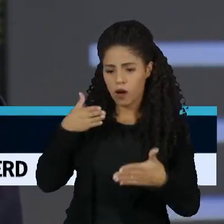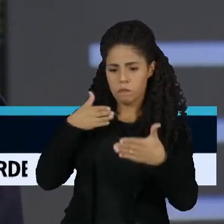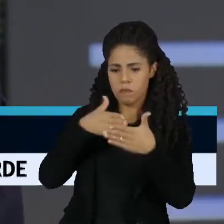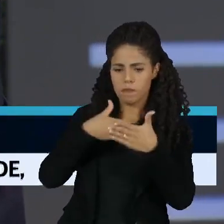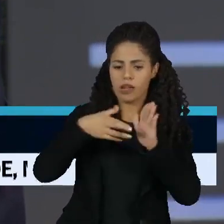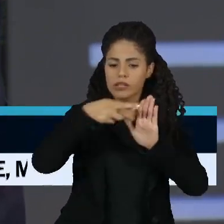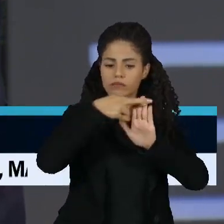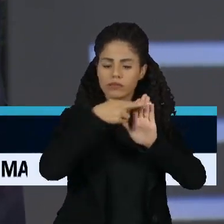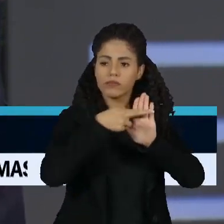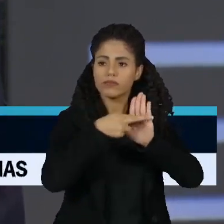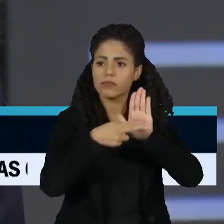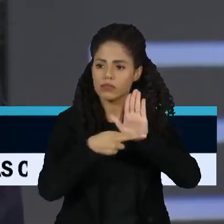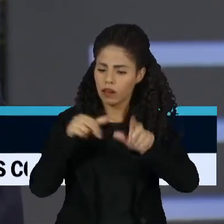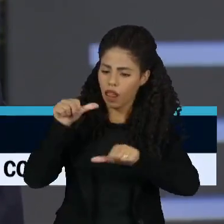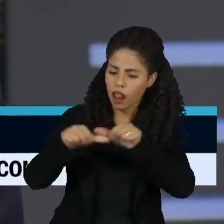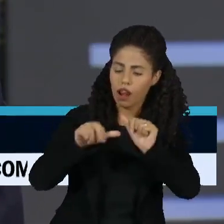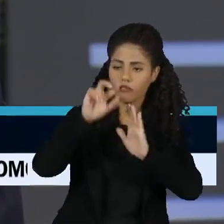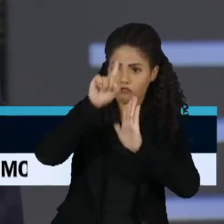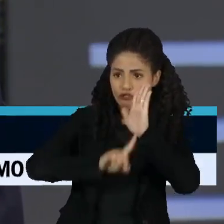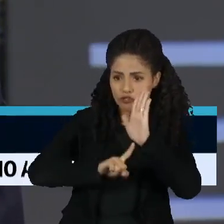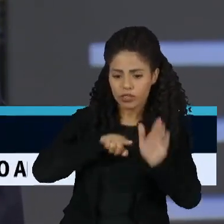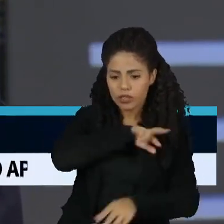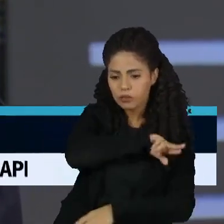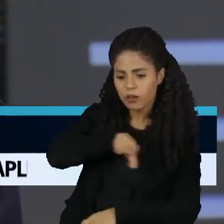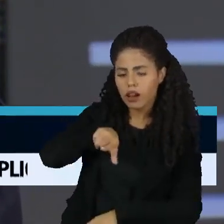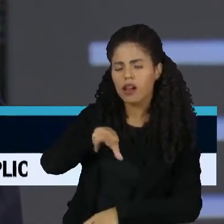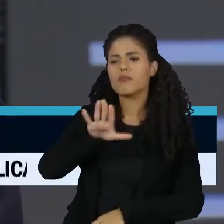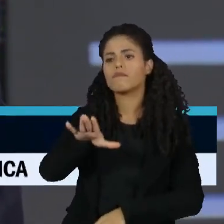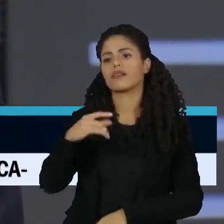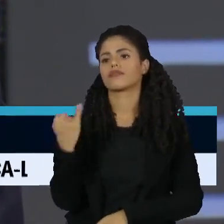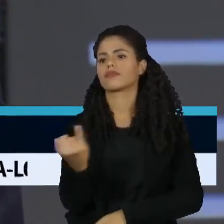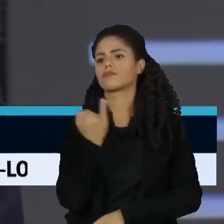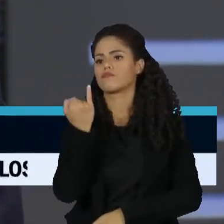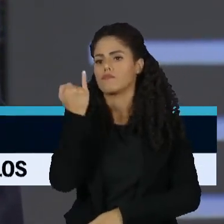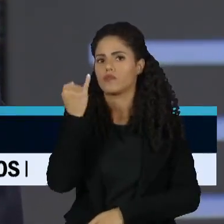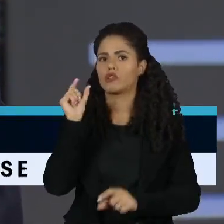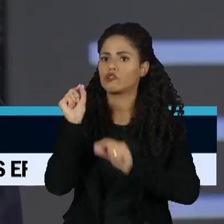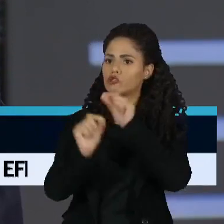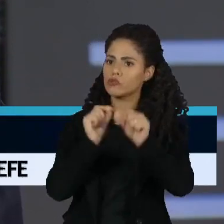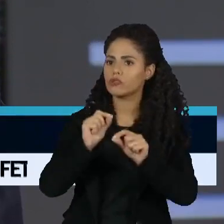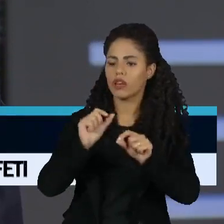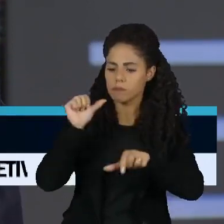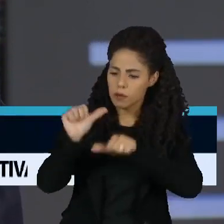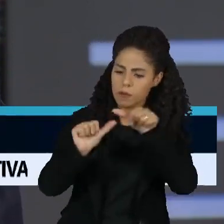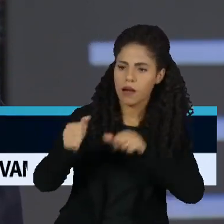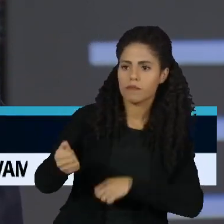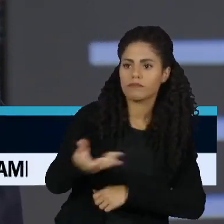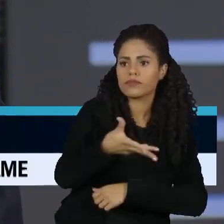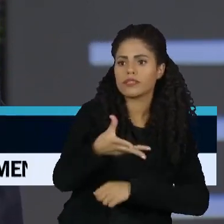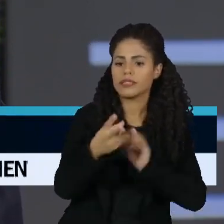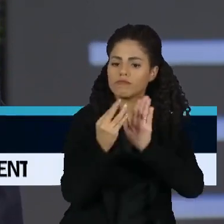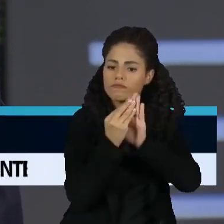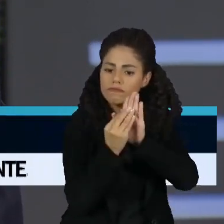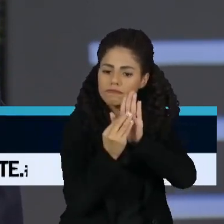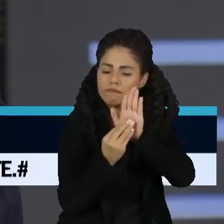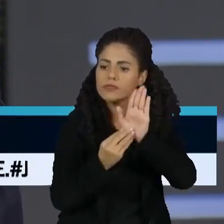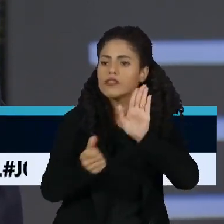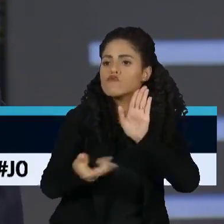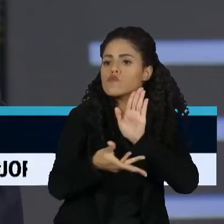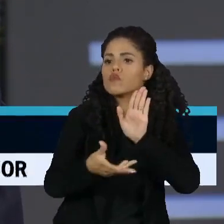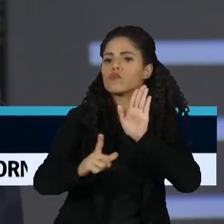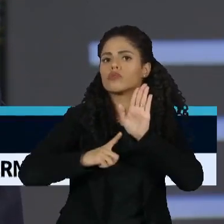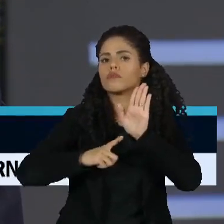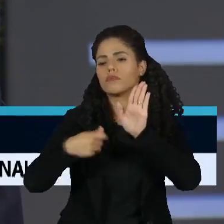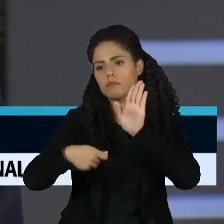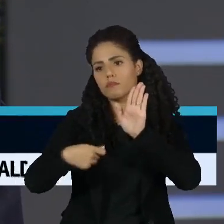vêm do Congresso em si, mas eu acho extremamente relevante a atualização do Código Civil e acho